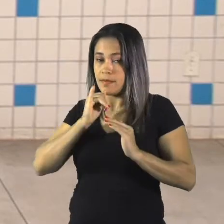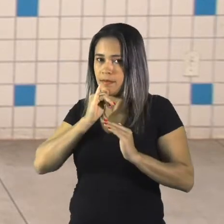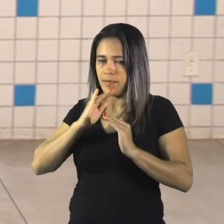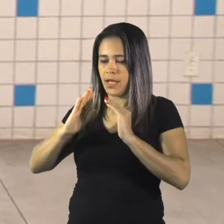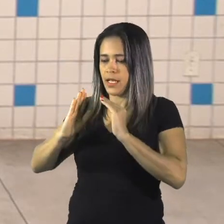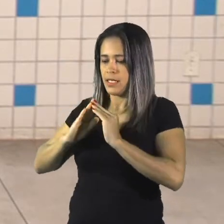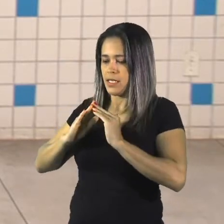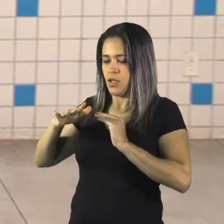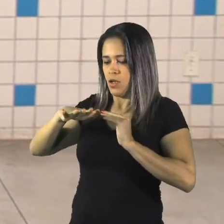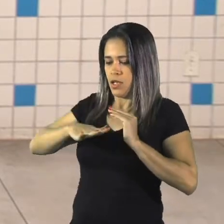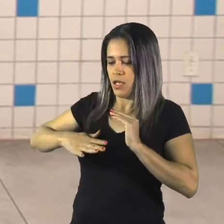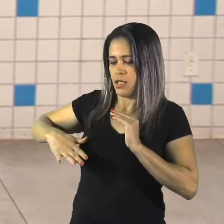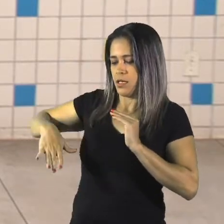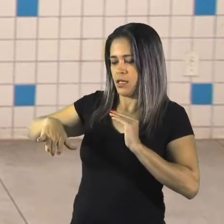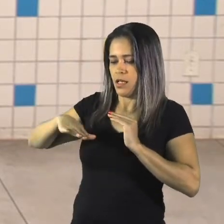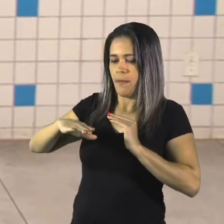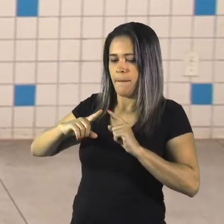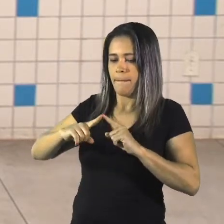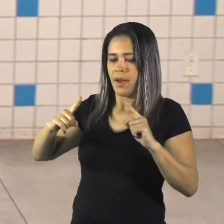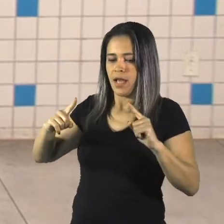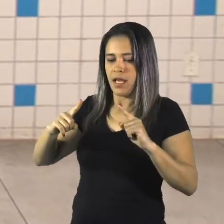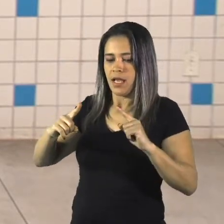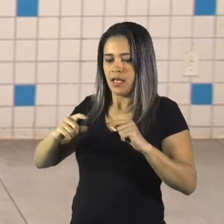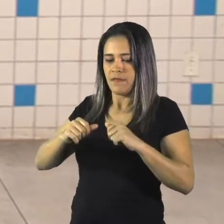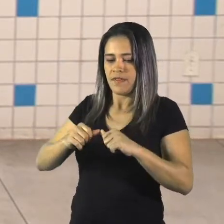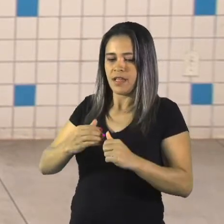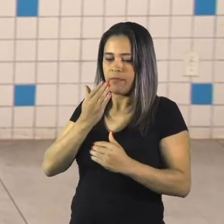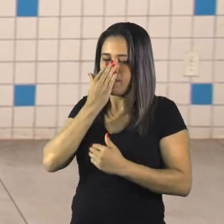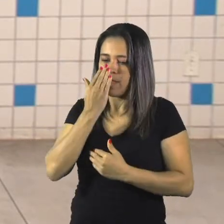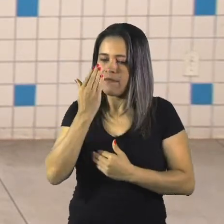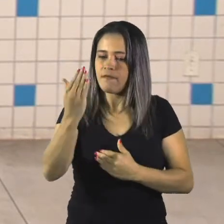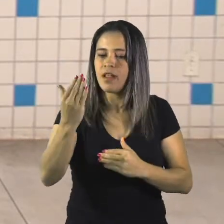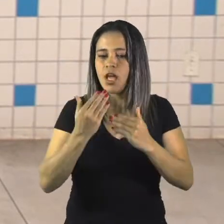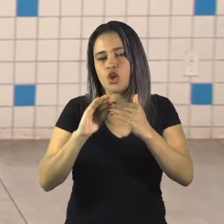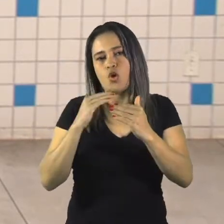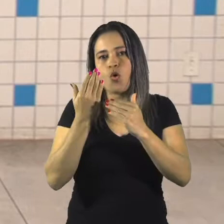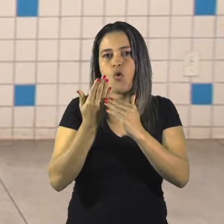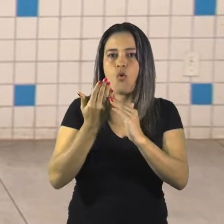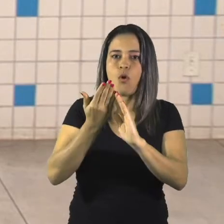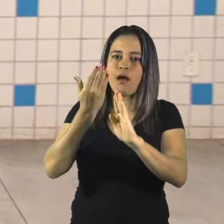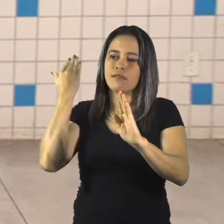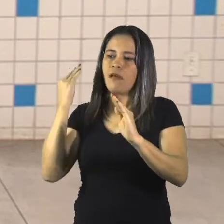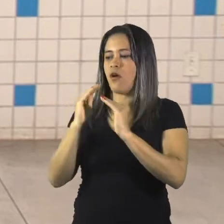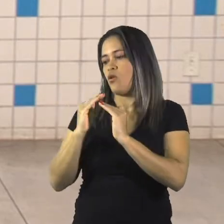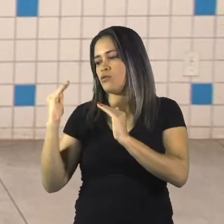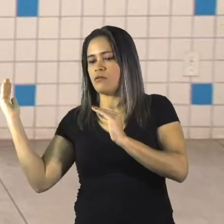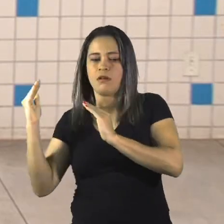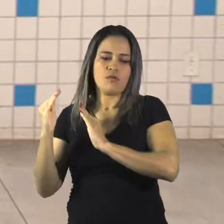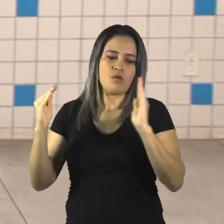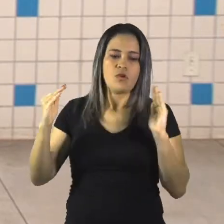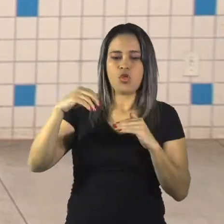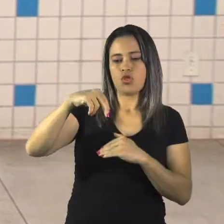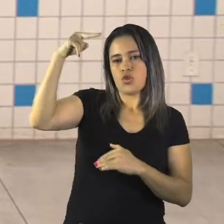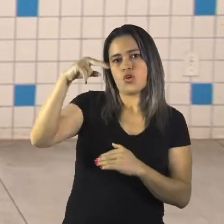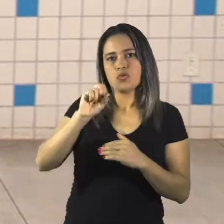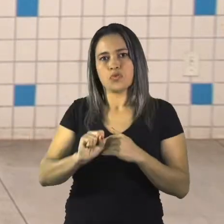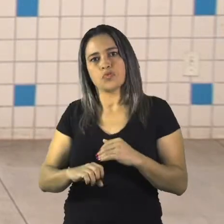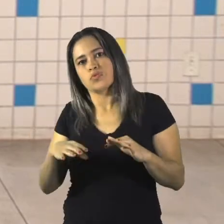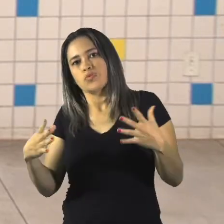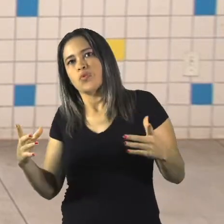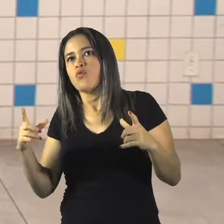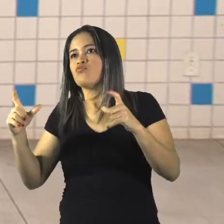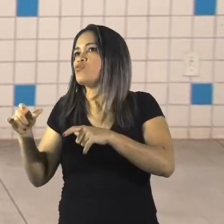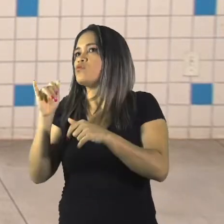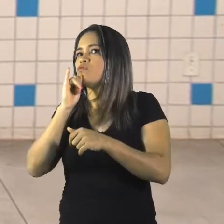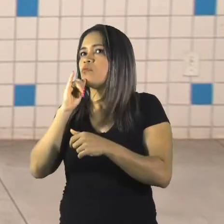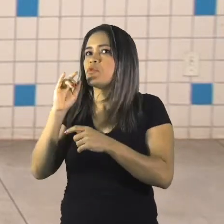determinado espaço, mas ele fica à frente ou atrás, à esquerda ou à direita, a norte ou a sul, né? De